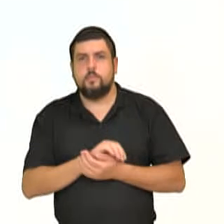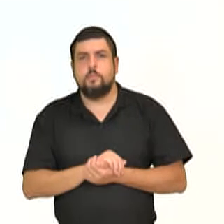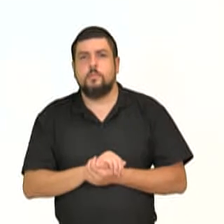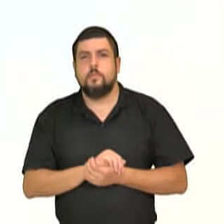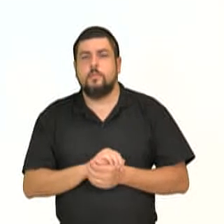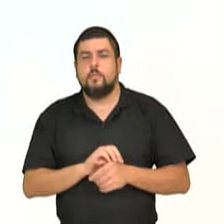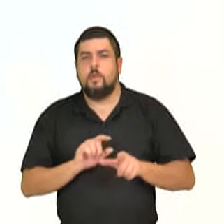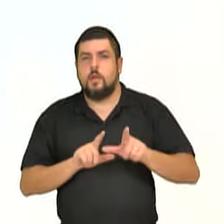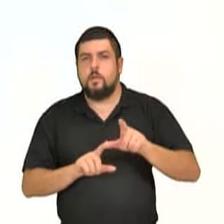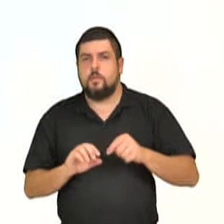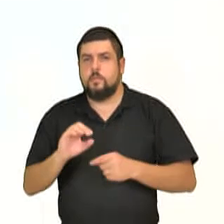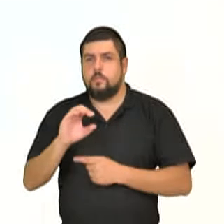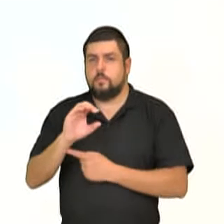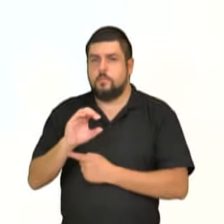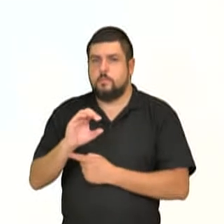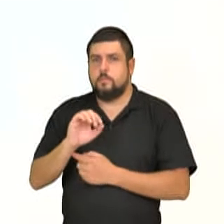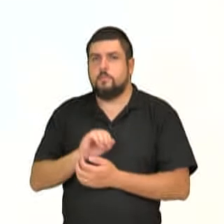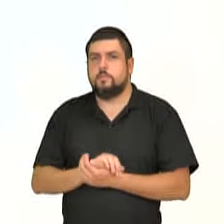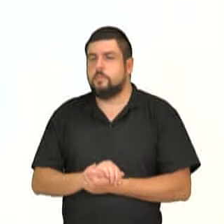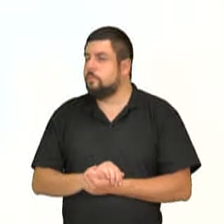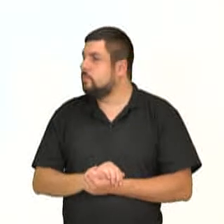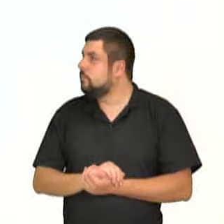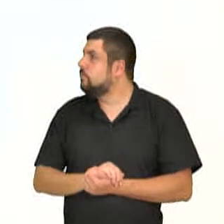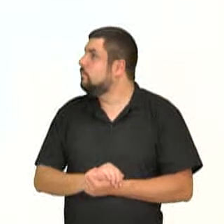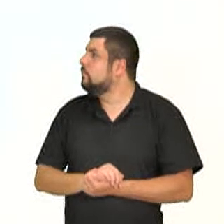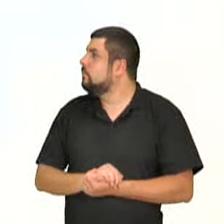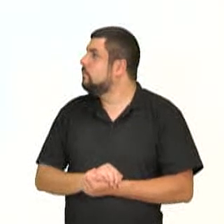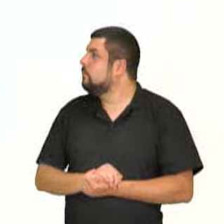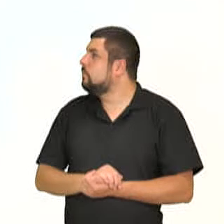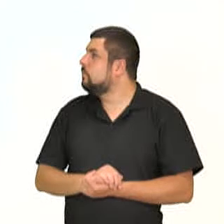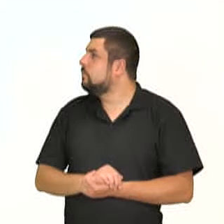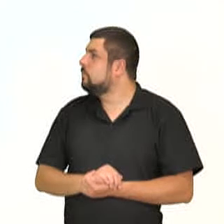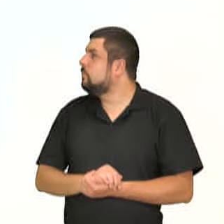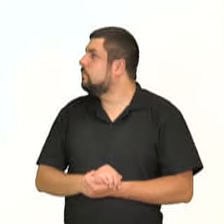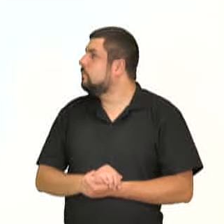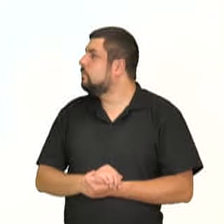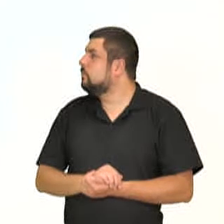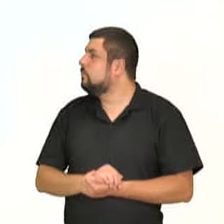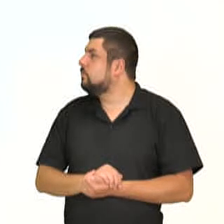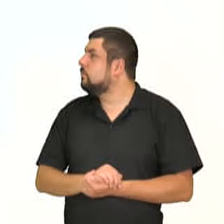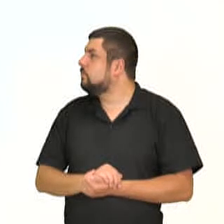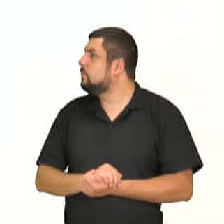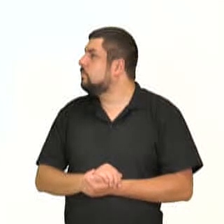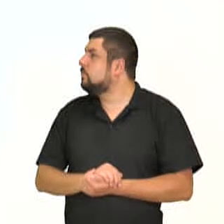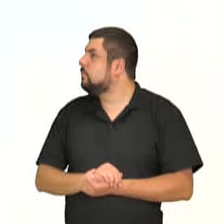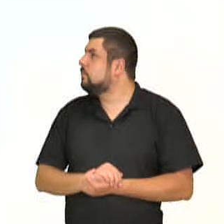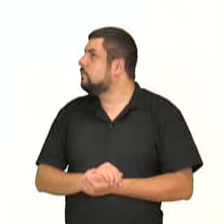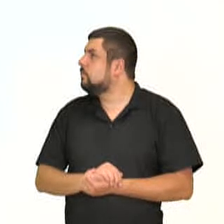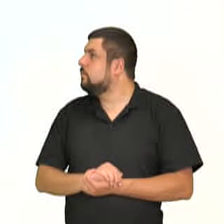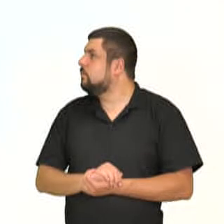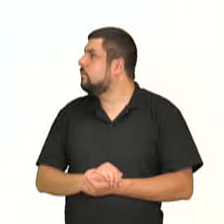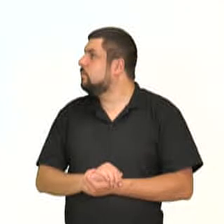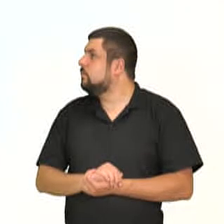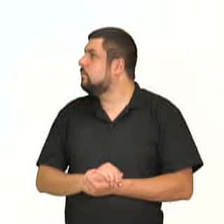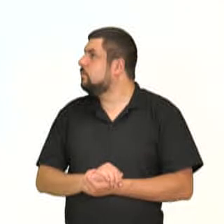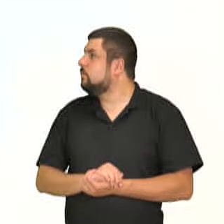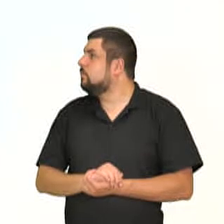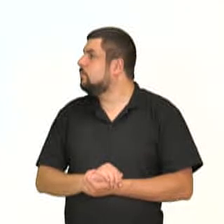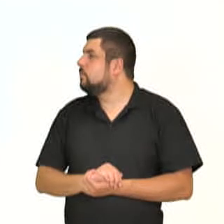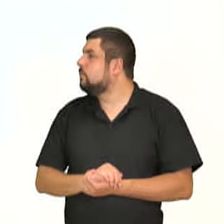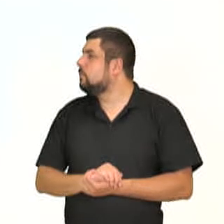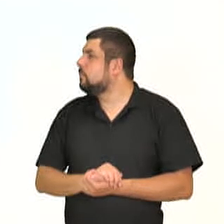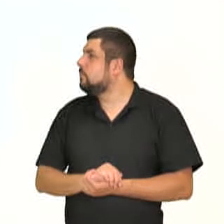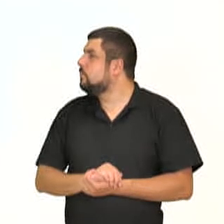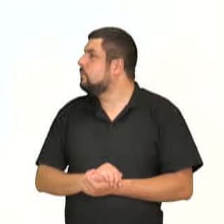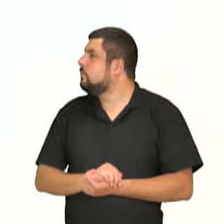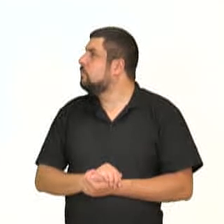C. Usamos los demostrativos aquel, aquellos, aquella y aquellas para indicar algo que está a